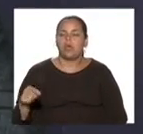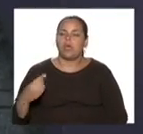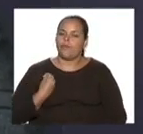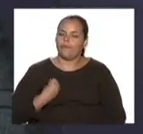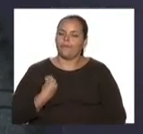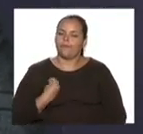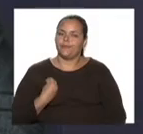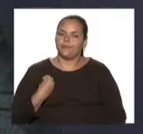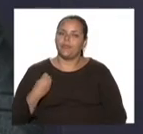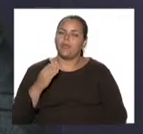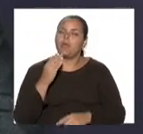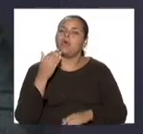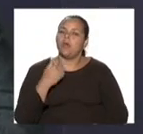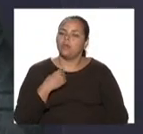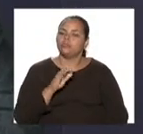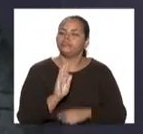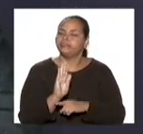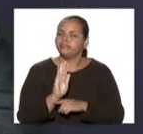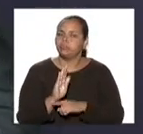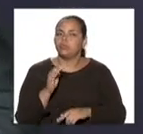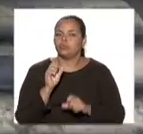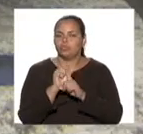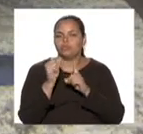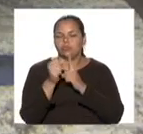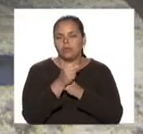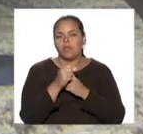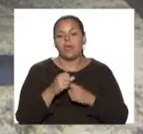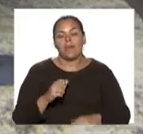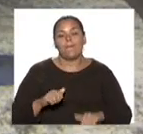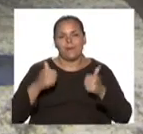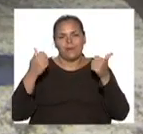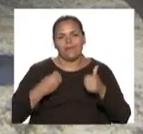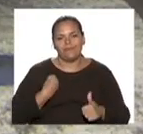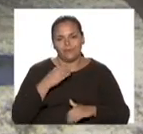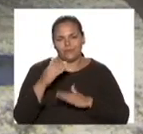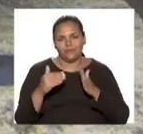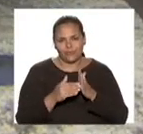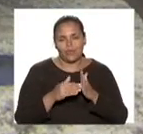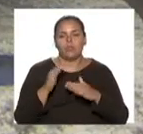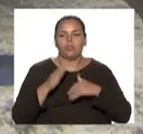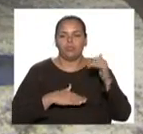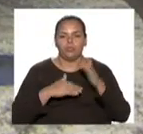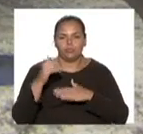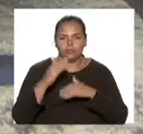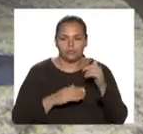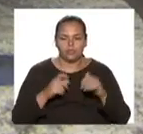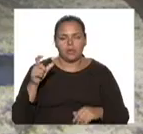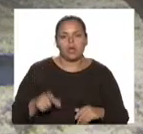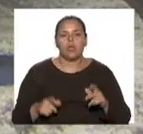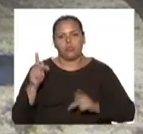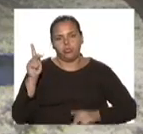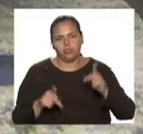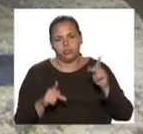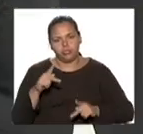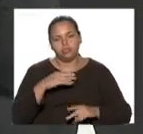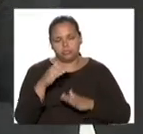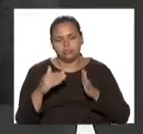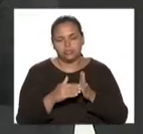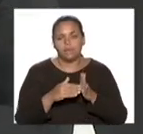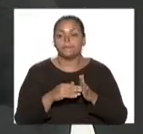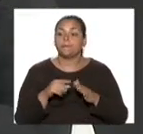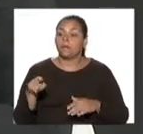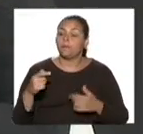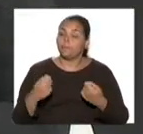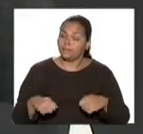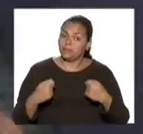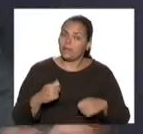está entregando a sua vida na defesa da sociedade. Isso é para melhorar a vida de todo mundo, né, claro, deputado? Tanto dos profissionais quanto da população como um